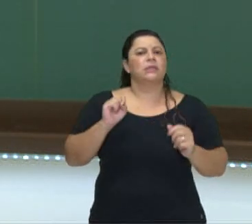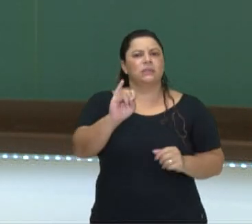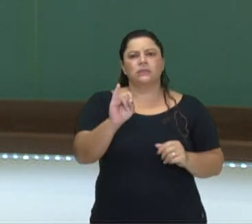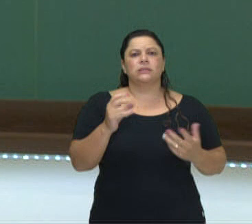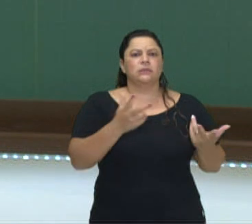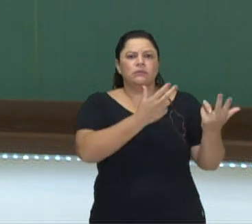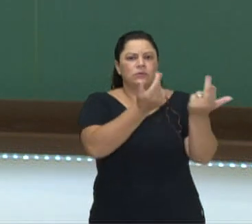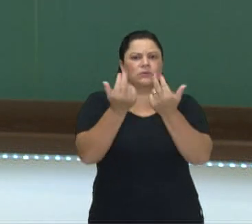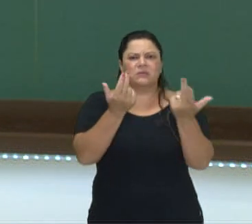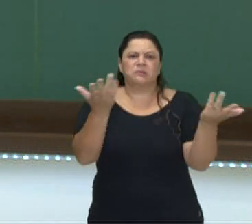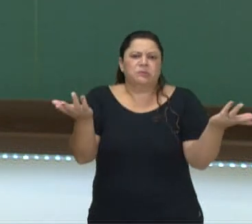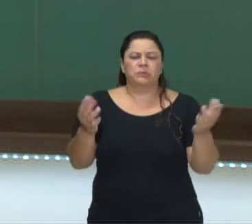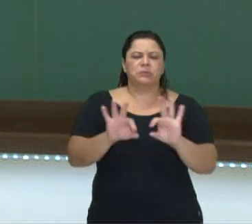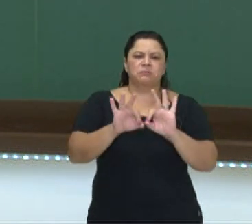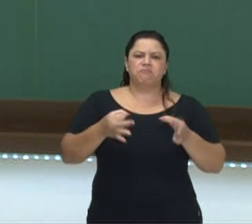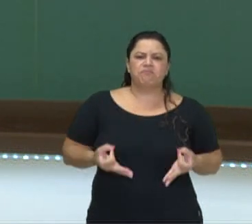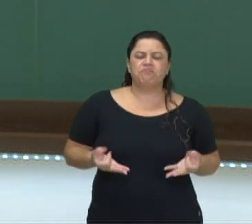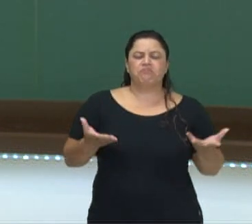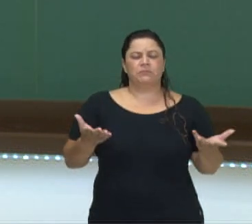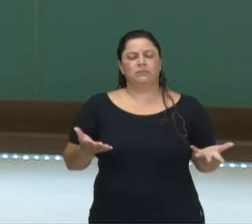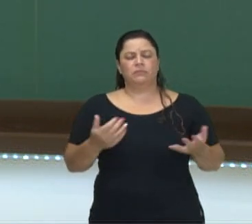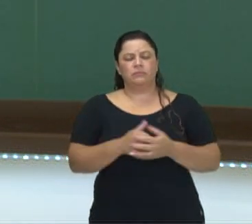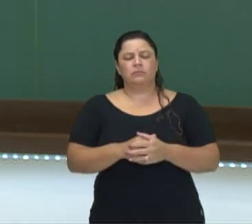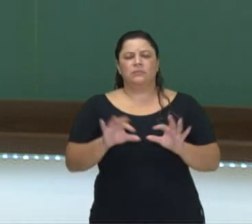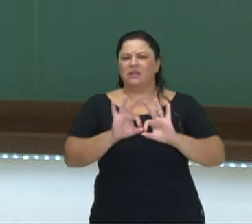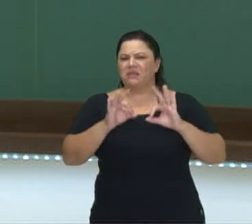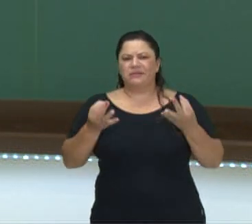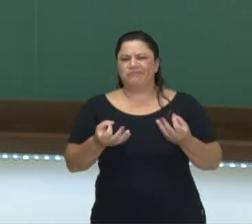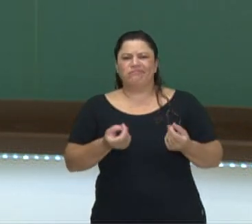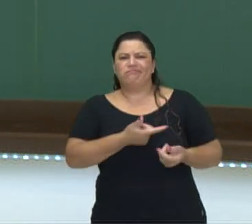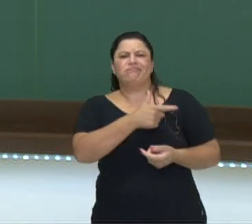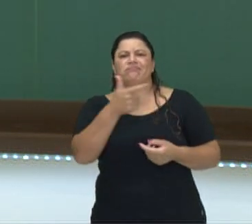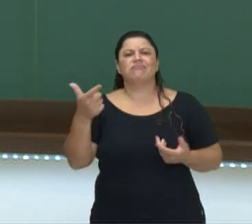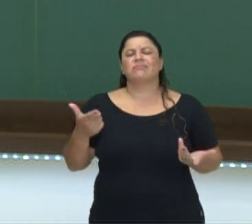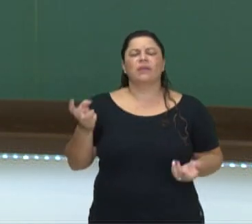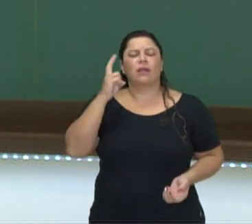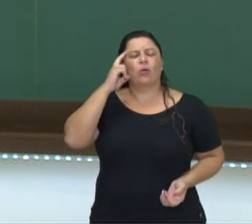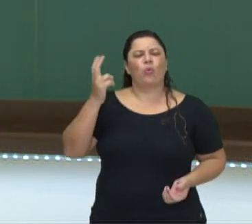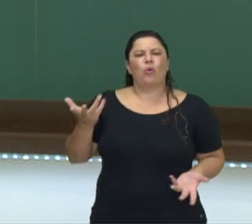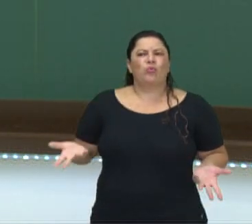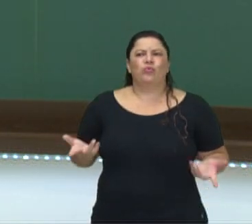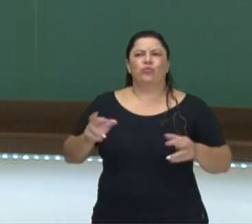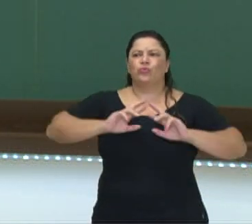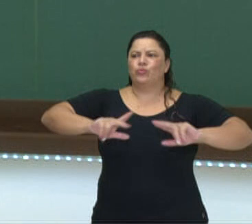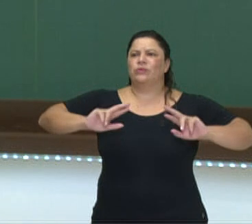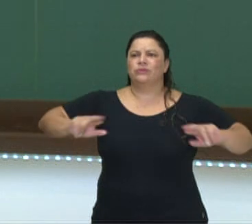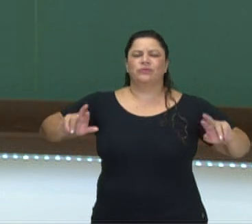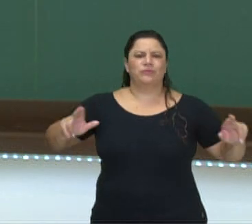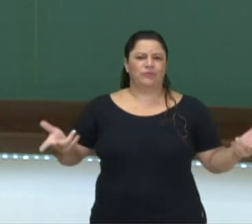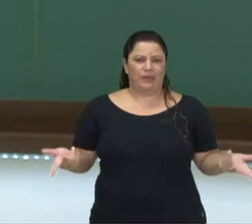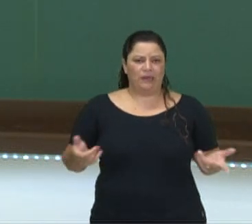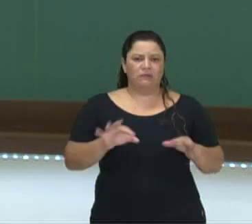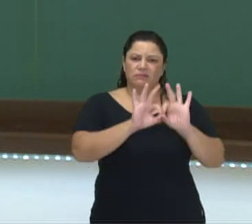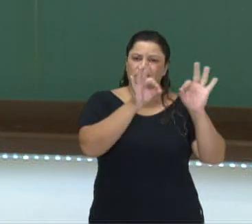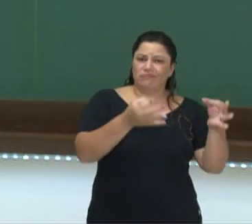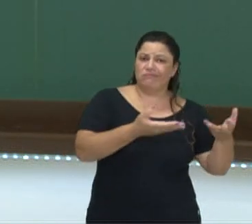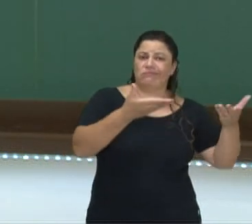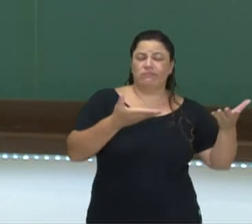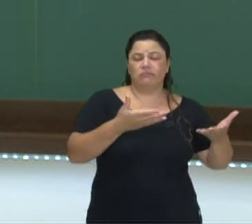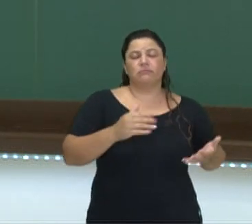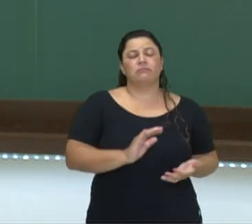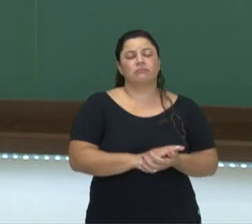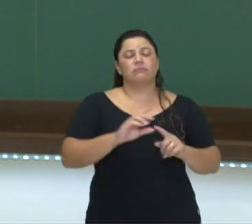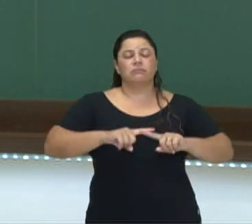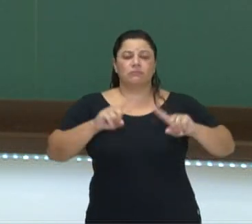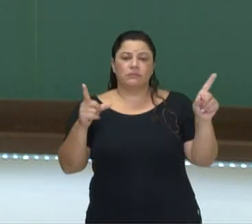igualzinha, seria pobre de riqueza, não teria riqueza cultural, seria pobre culturalmente. Seria o inverso. Como